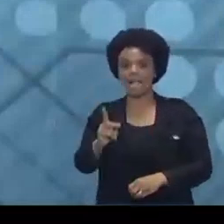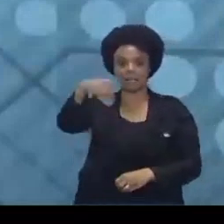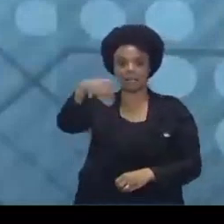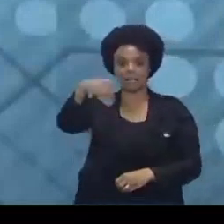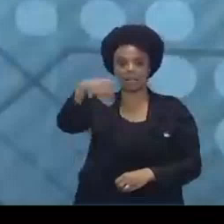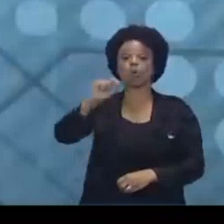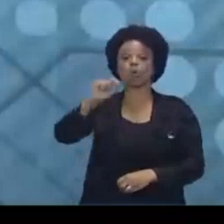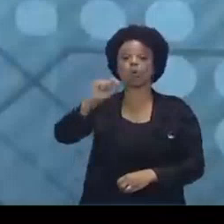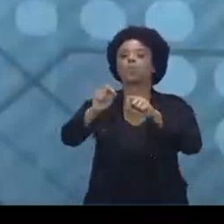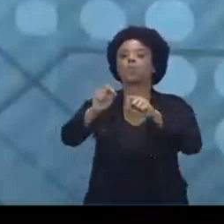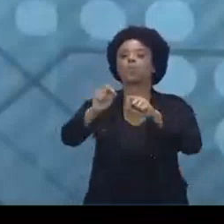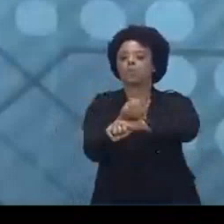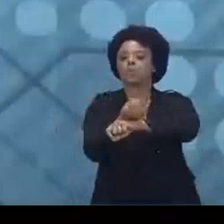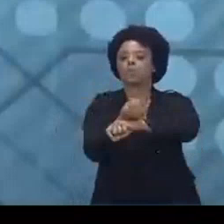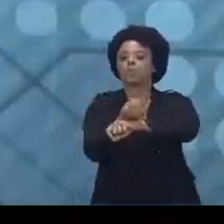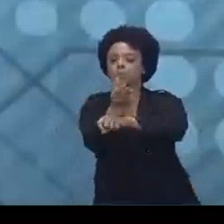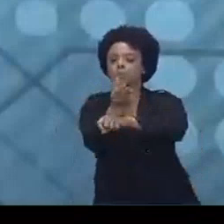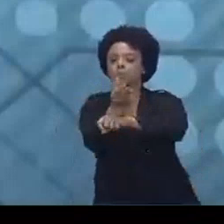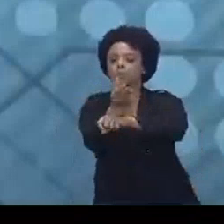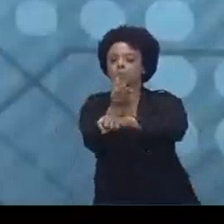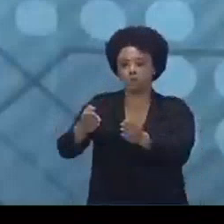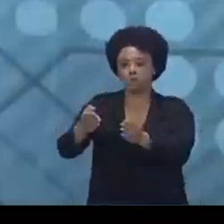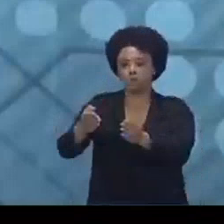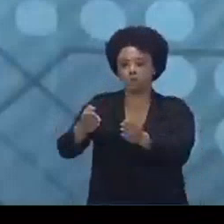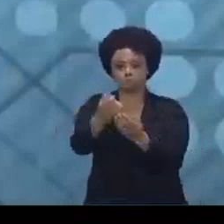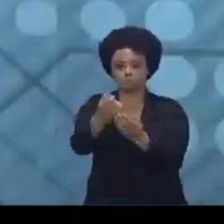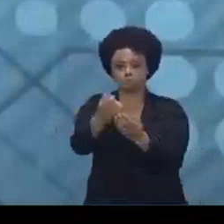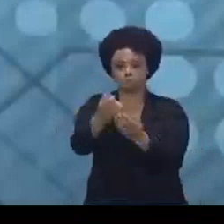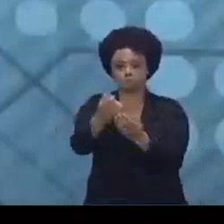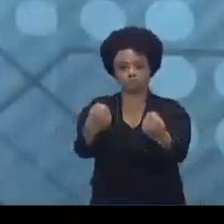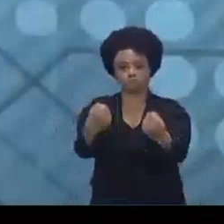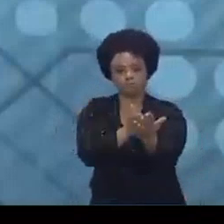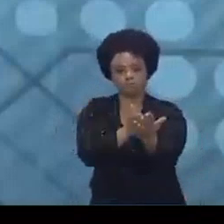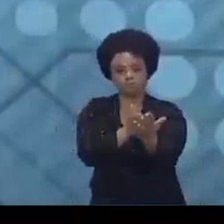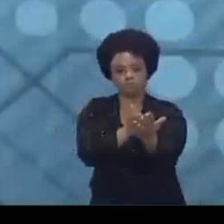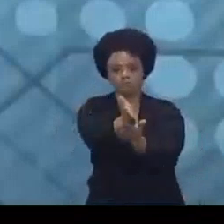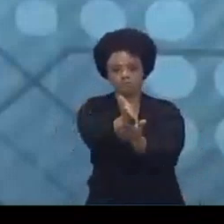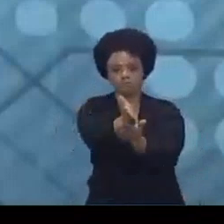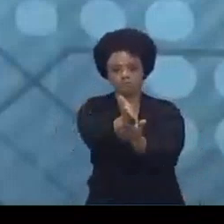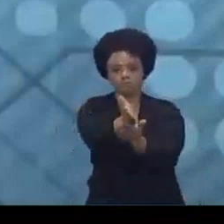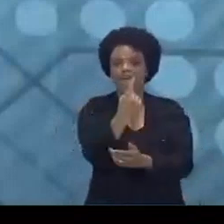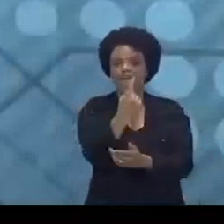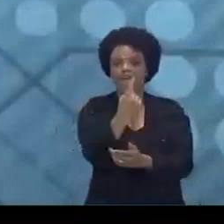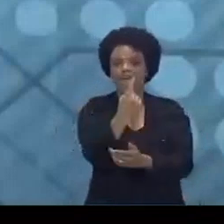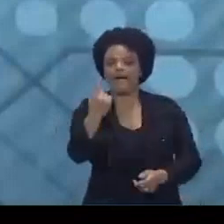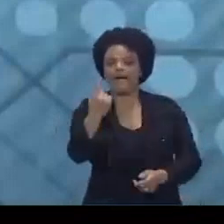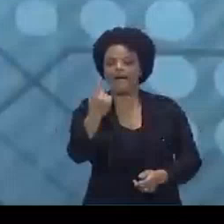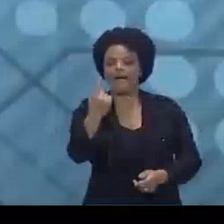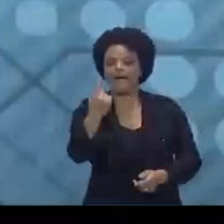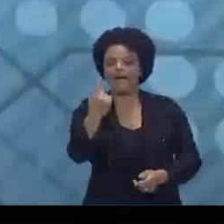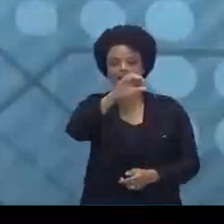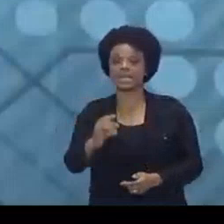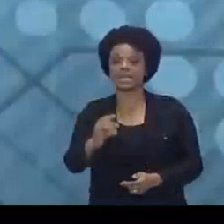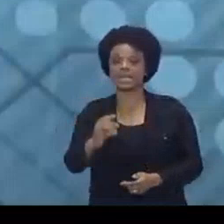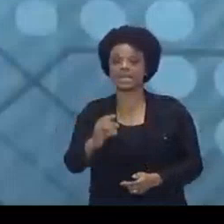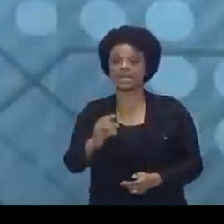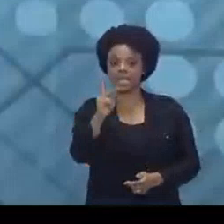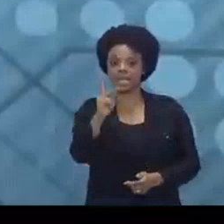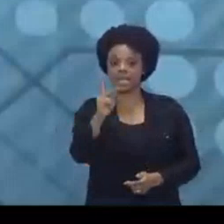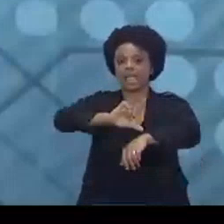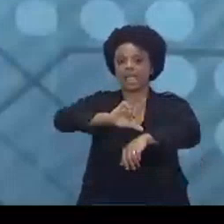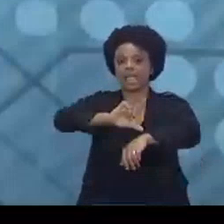toda a quantidade de espaço que você percorreu, ou seja, para cada 100 km eu vou gastar 1 hora,